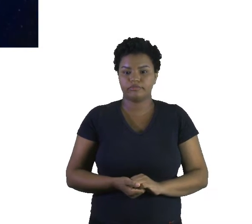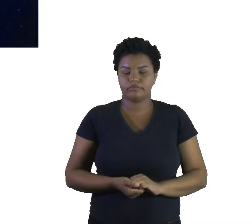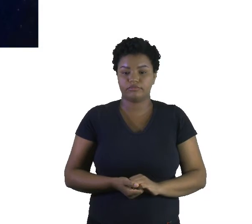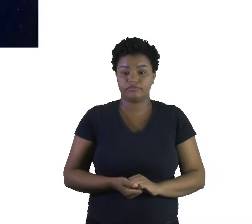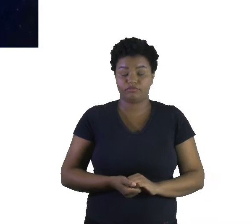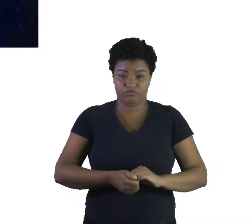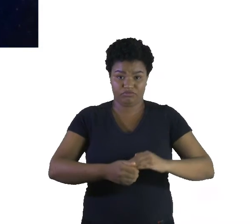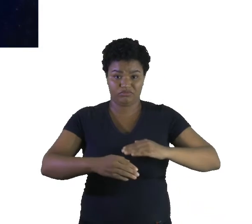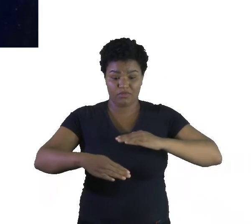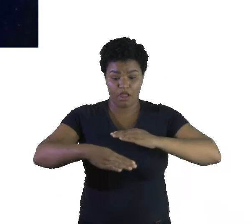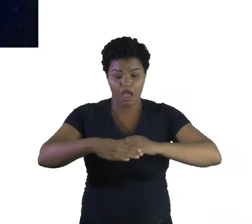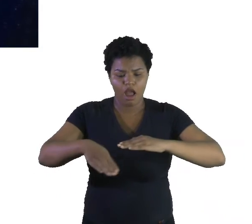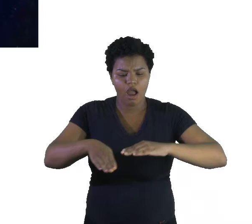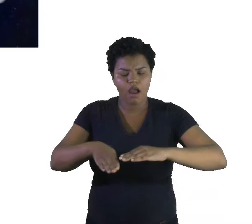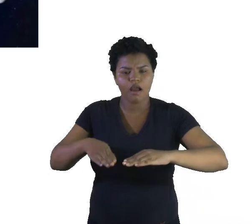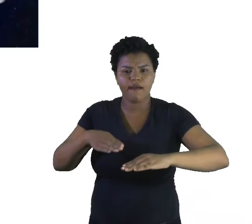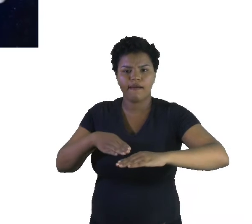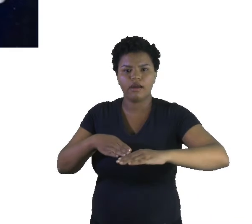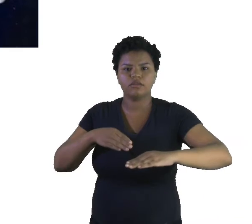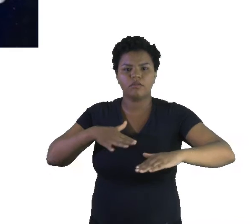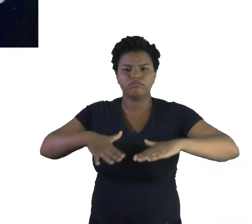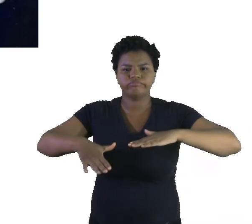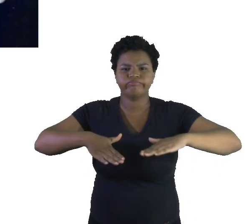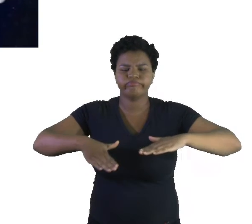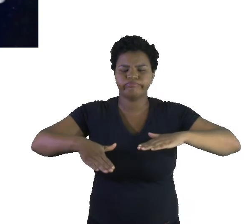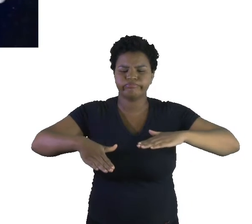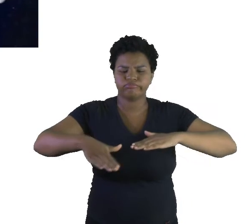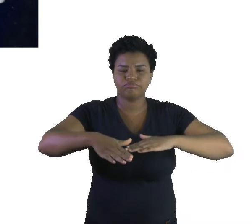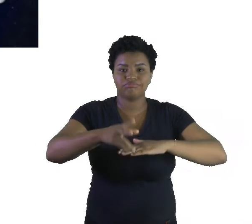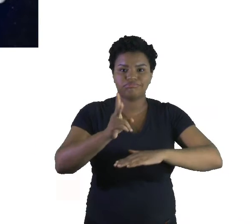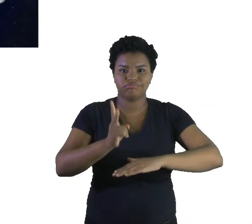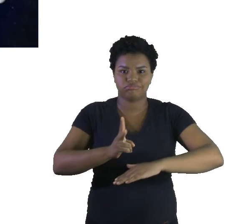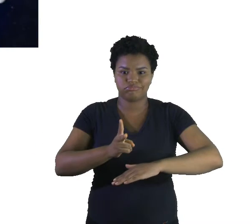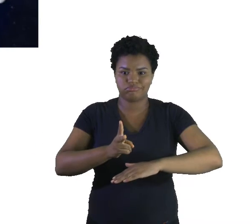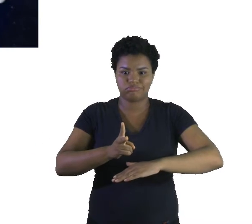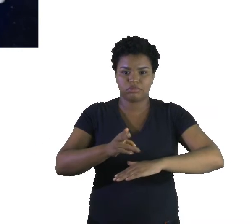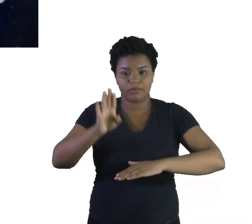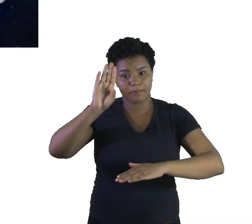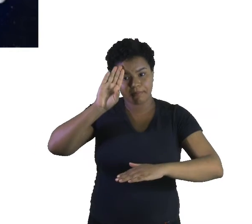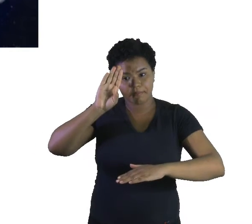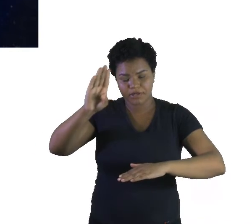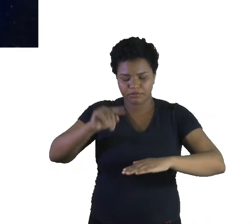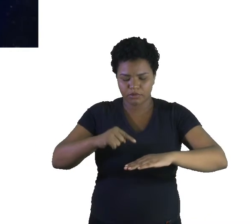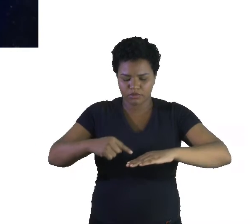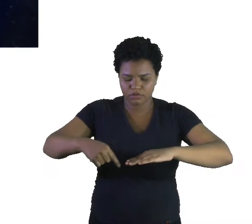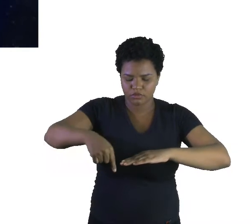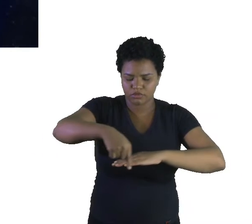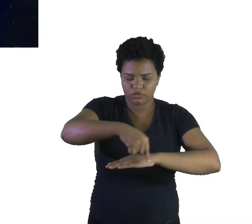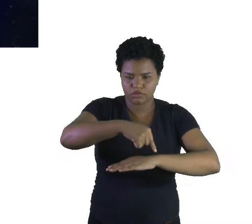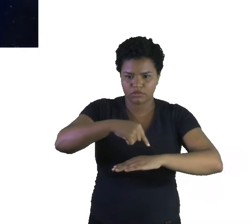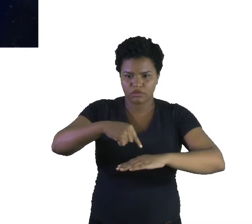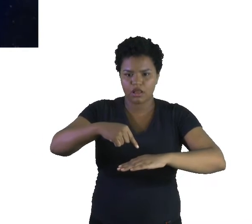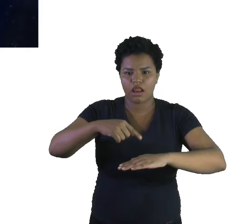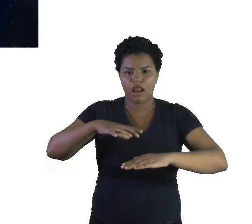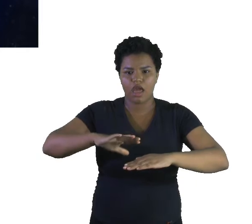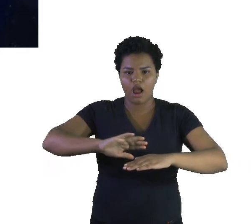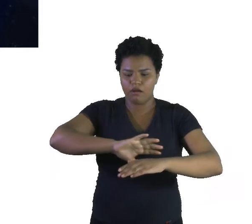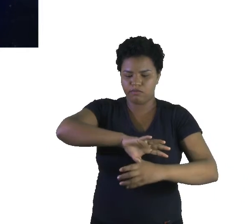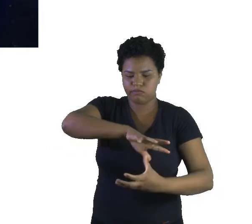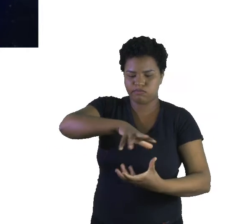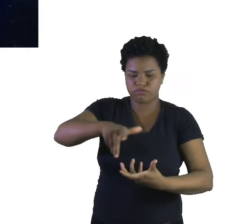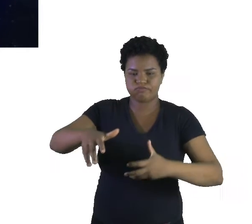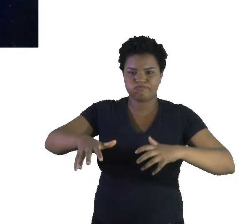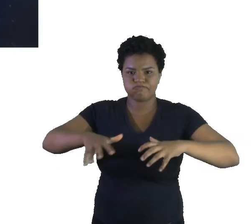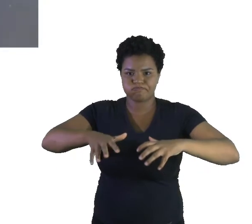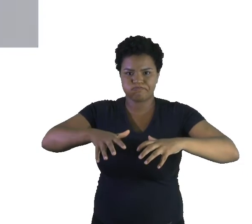As placas tectônicas estão em constante movimento e, principalmente nas bordas delas, a Terra treme.